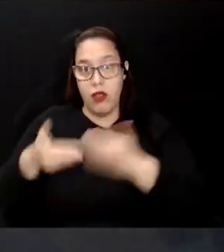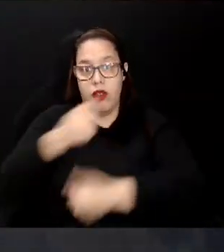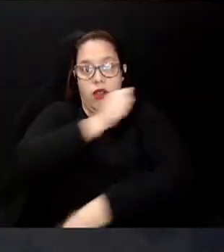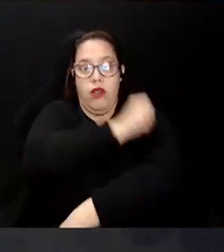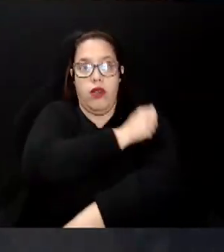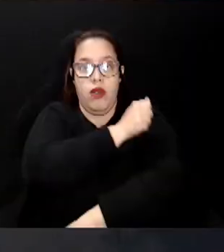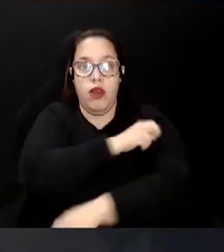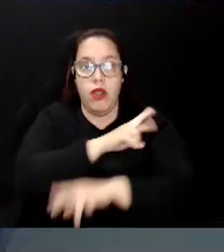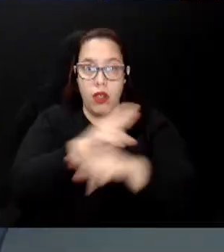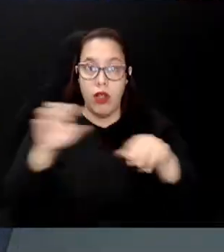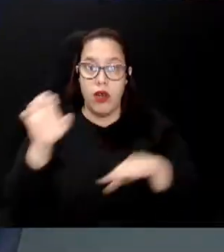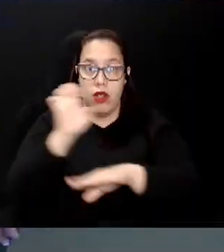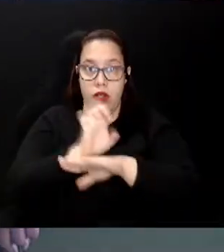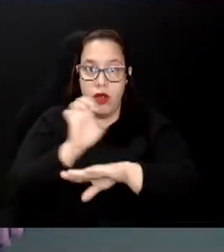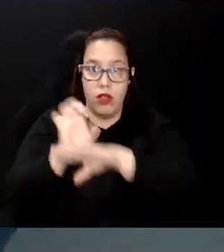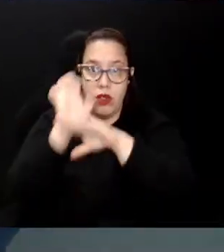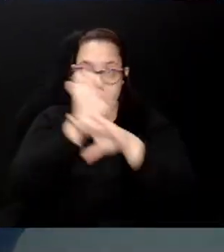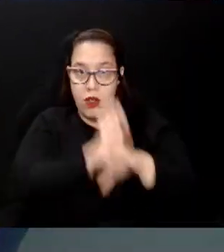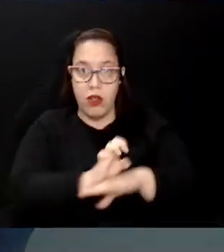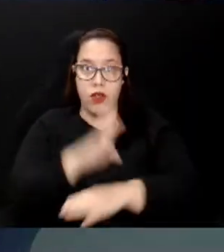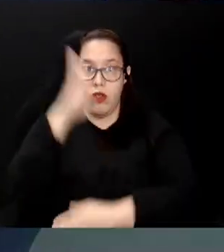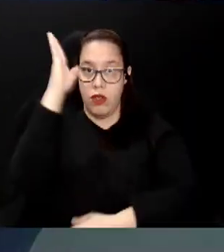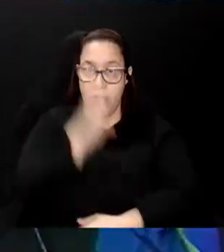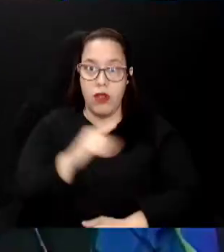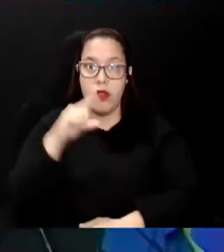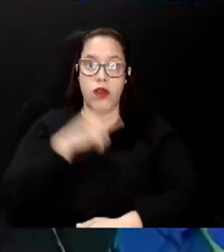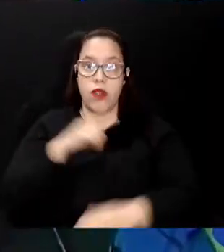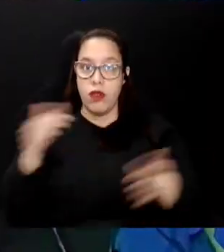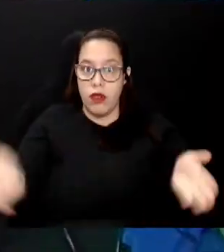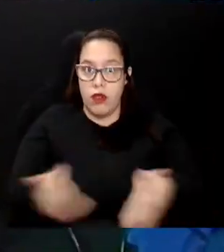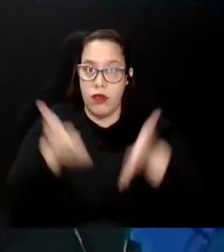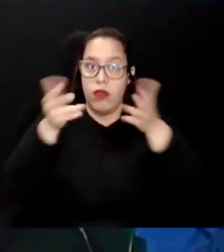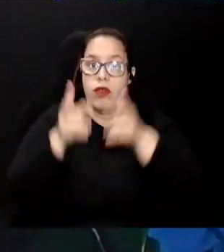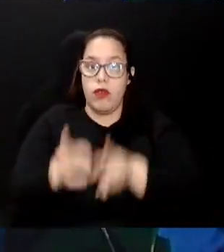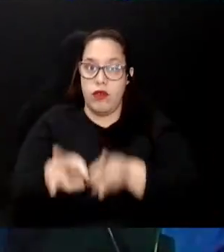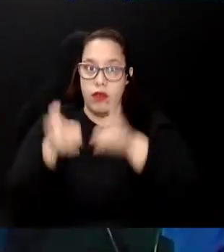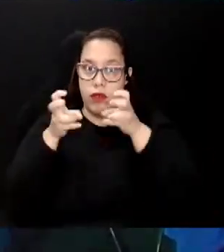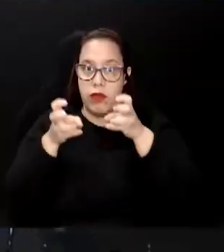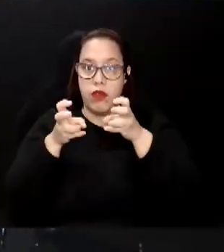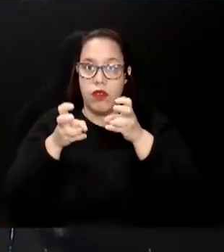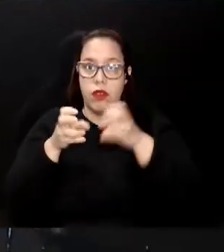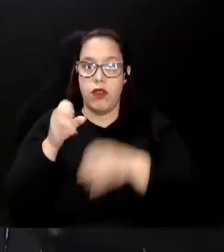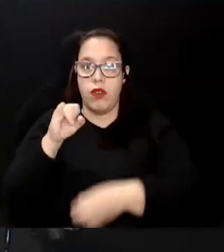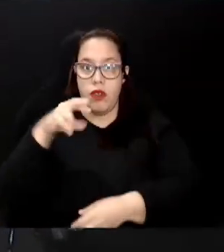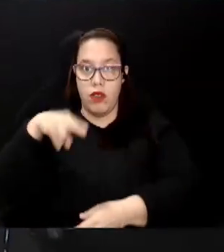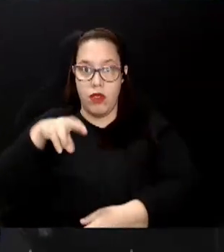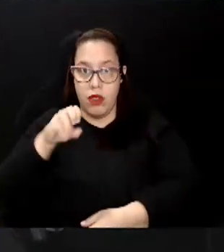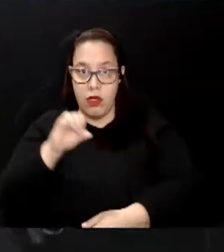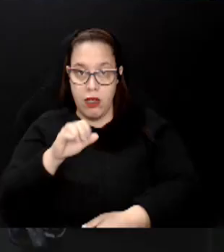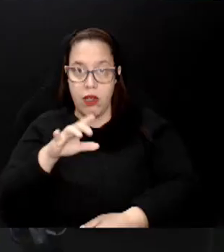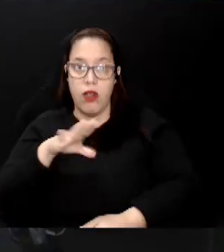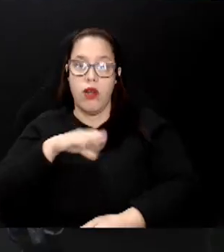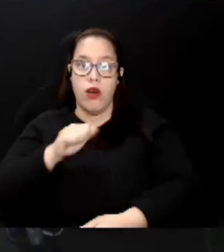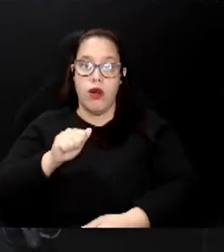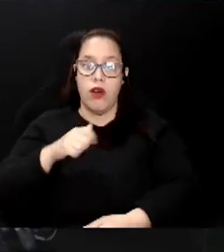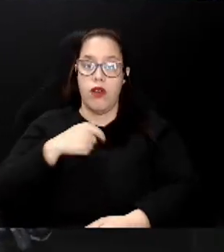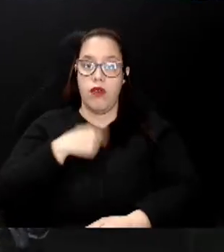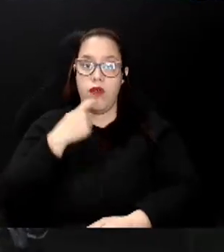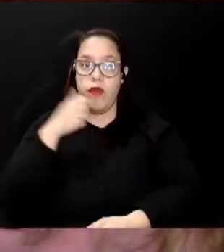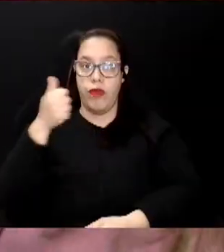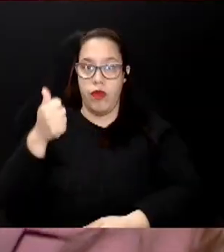estados brasileiros que tiveram iniciativas reconhecidas pelo Inova Cidade. Entre os 172